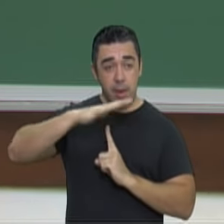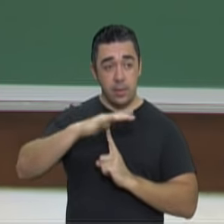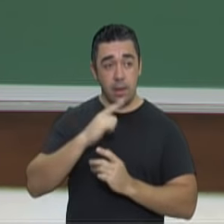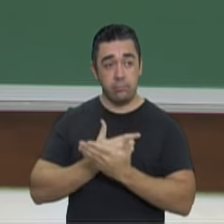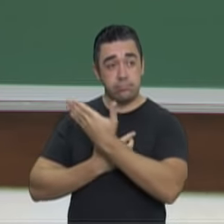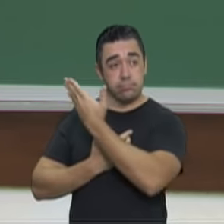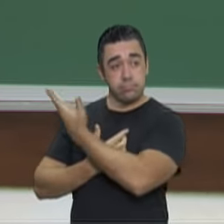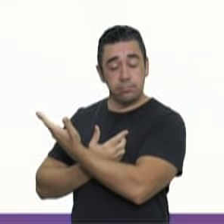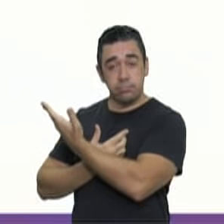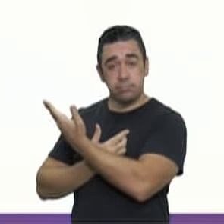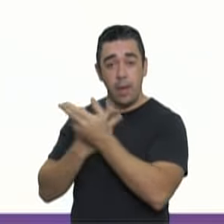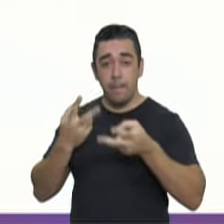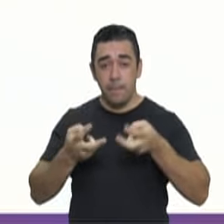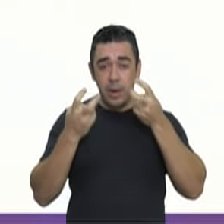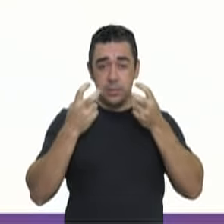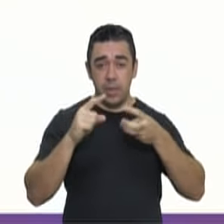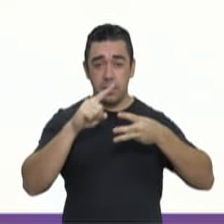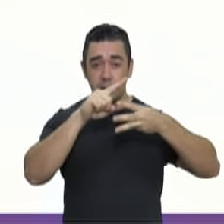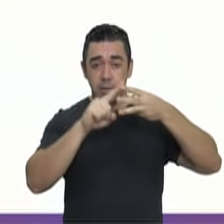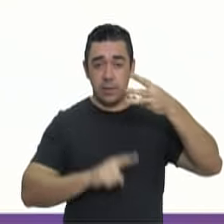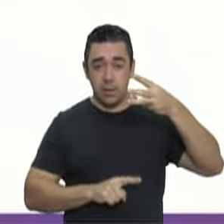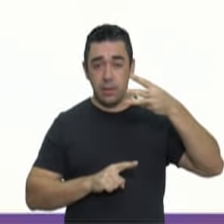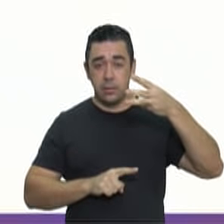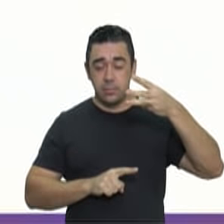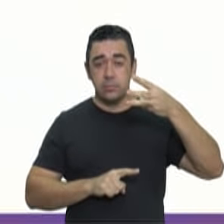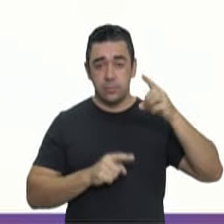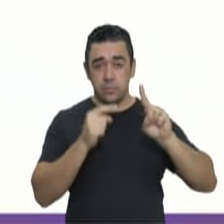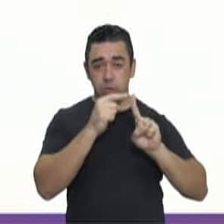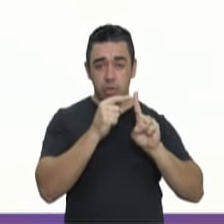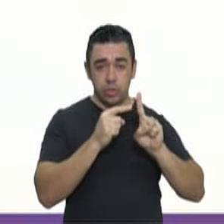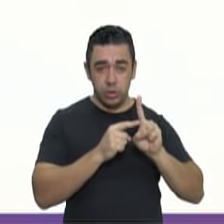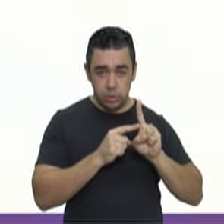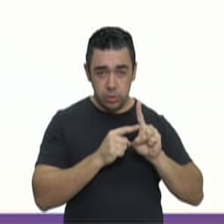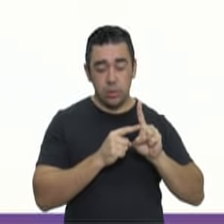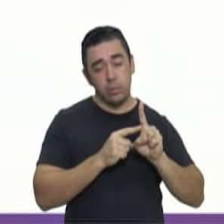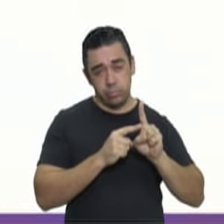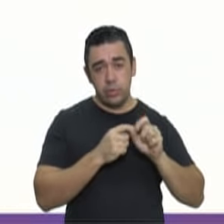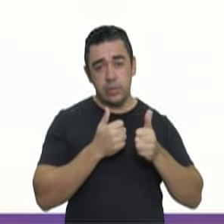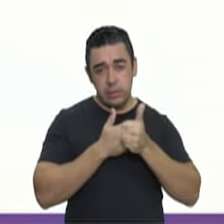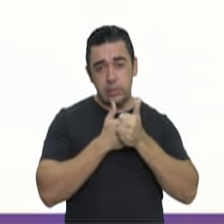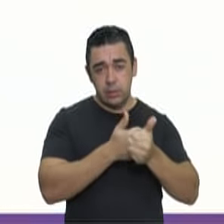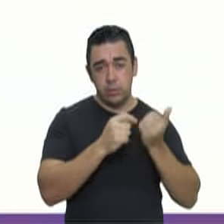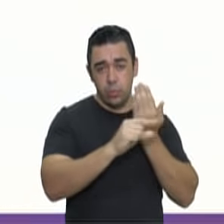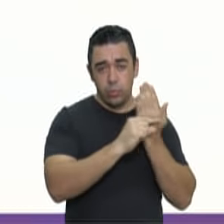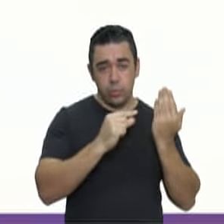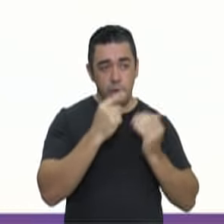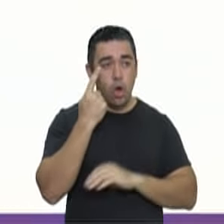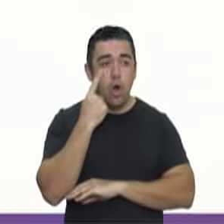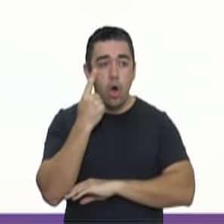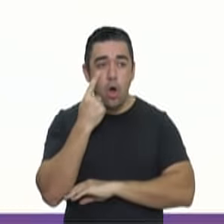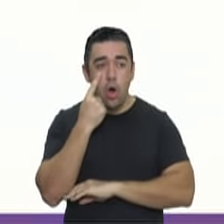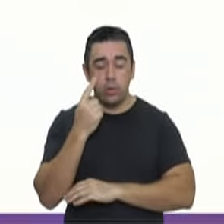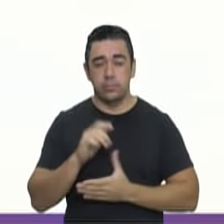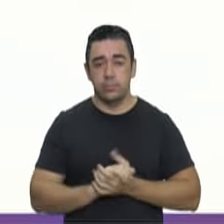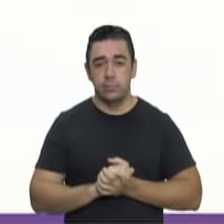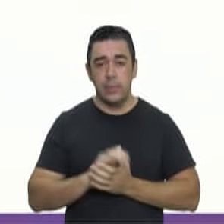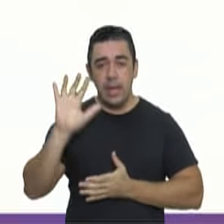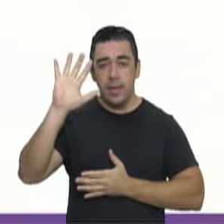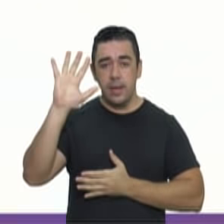vamos perceber que 3 tipos climáticos se destacam de acordo com a classificação de Köppen. Você está vendo ali, ó,